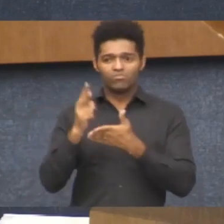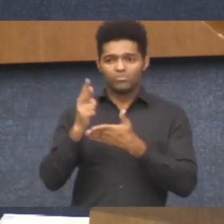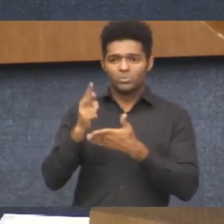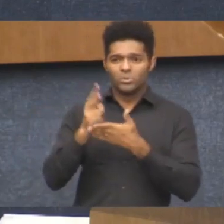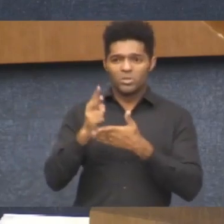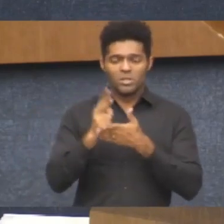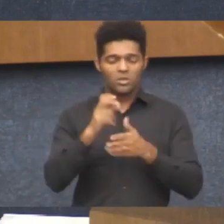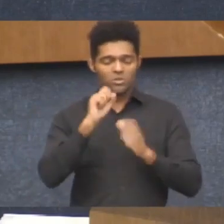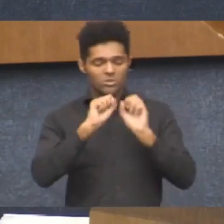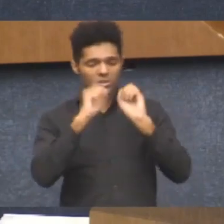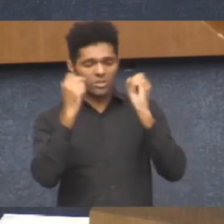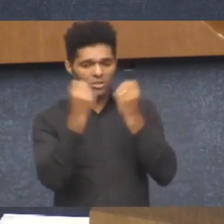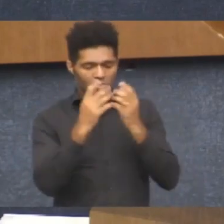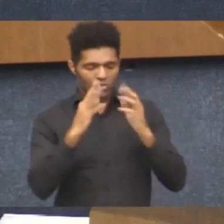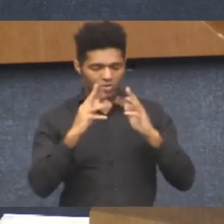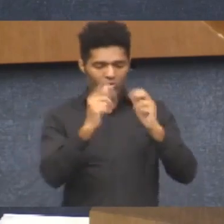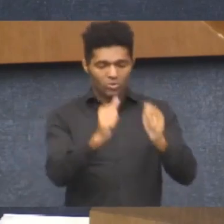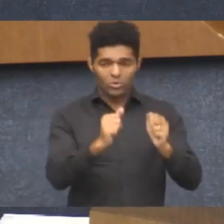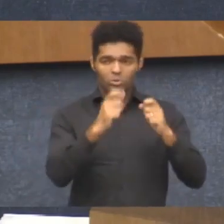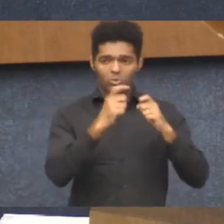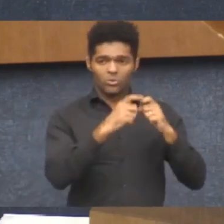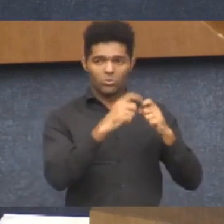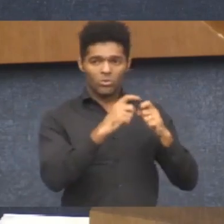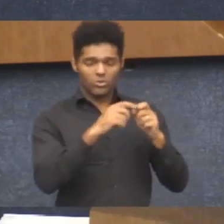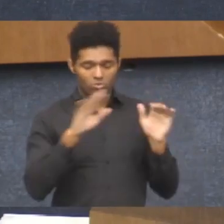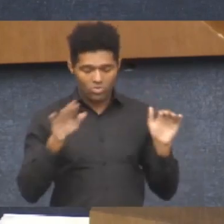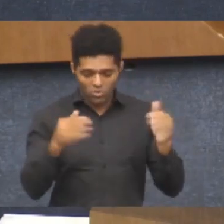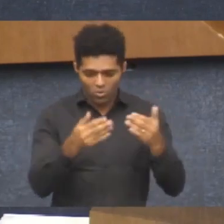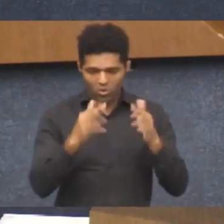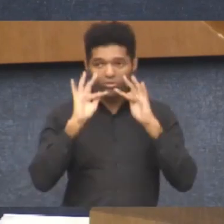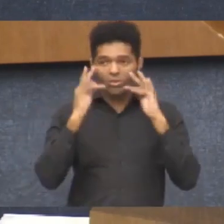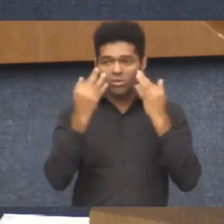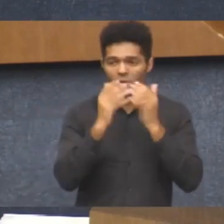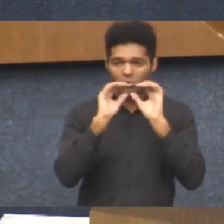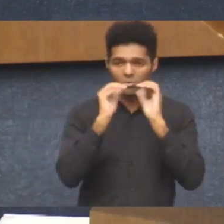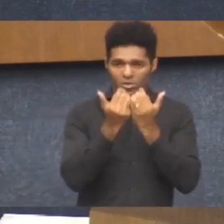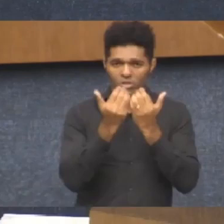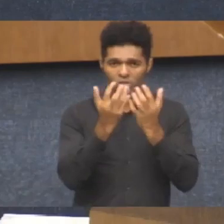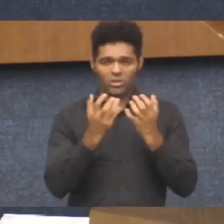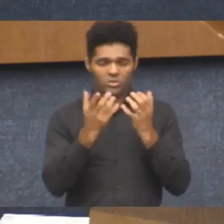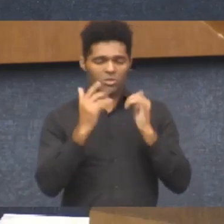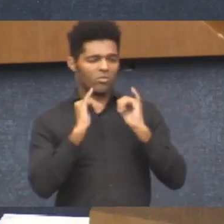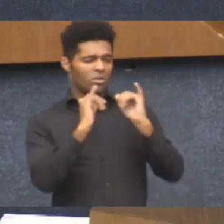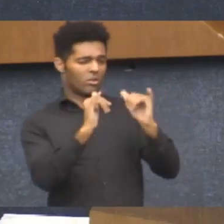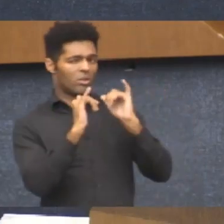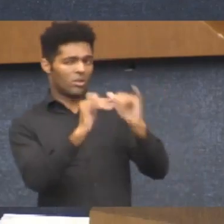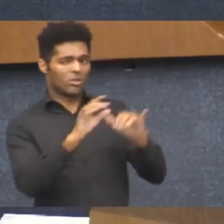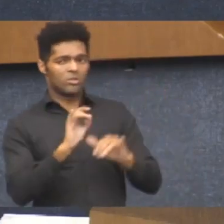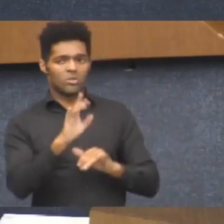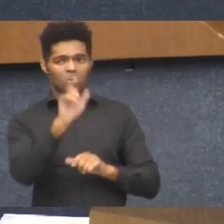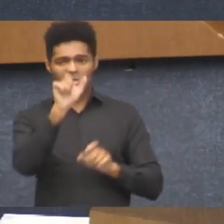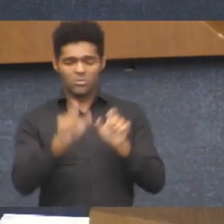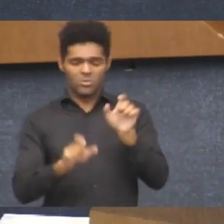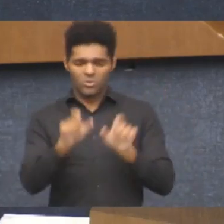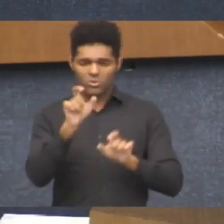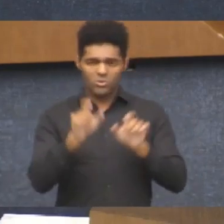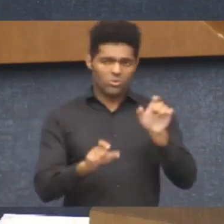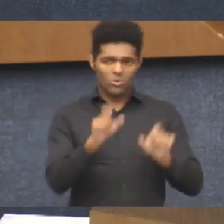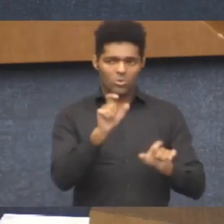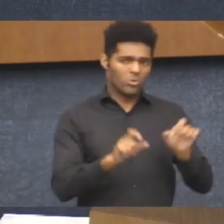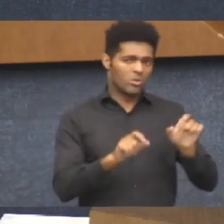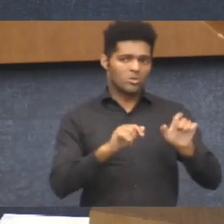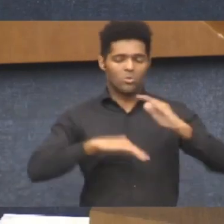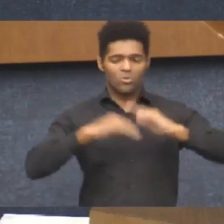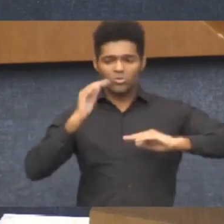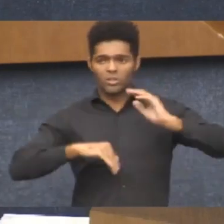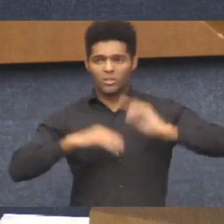comunidade, que não quer somente falar para aqueles que tiveram acesso à residência ou